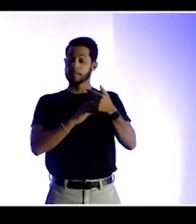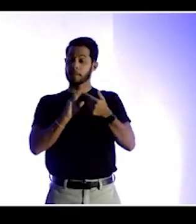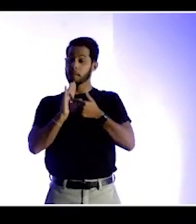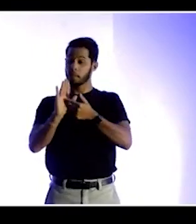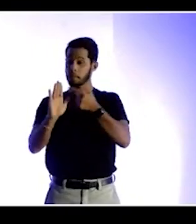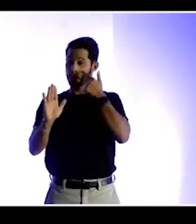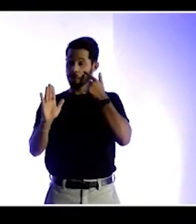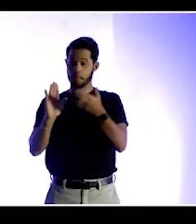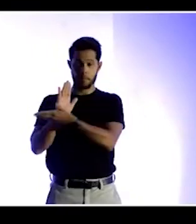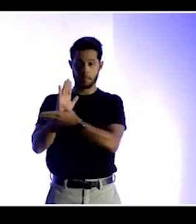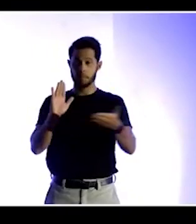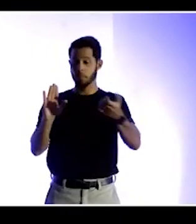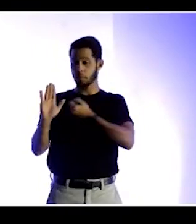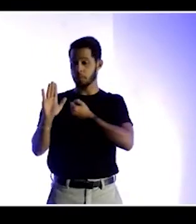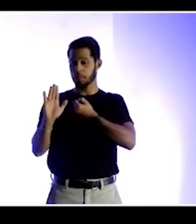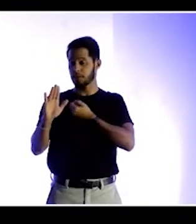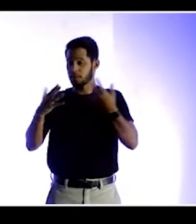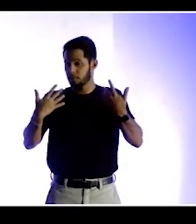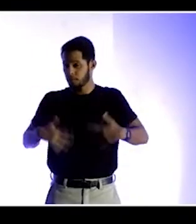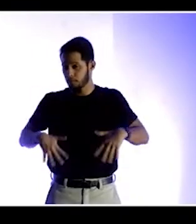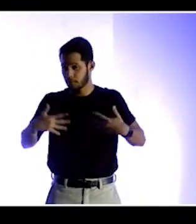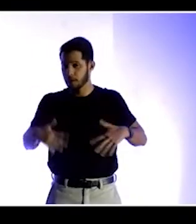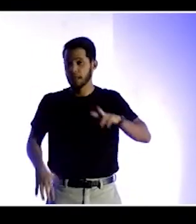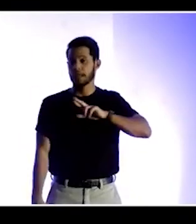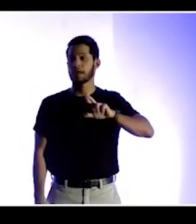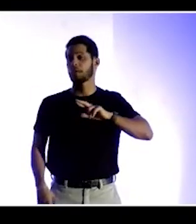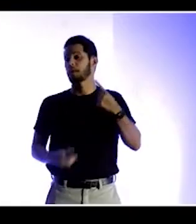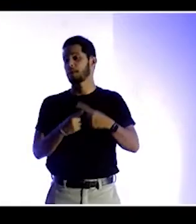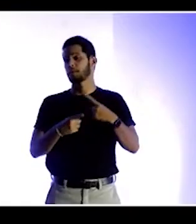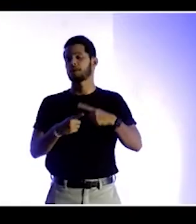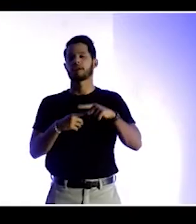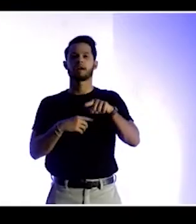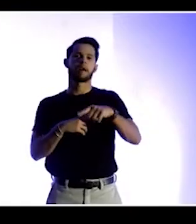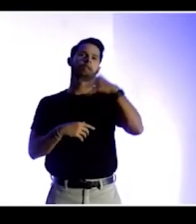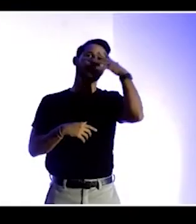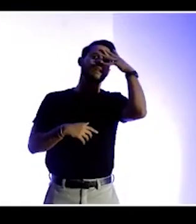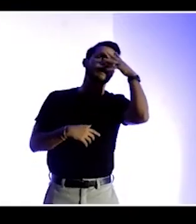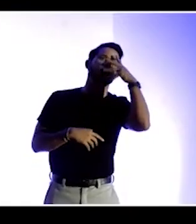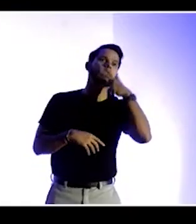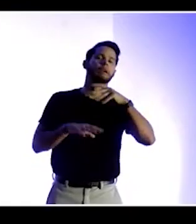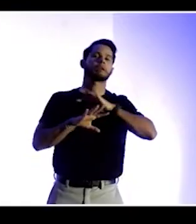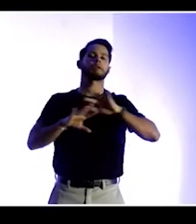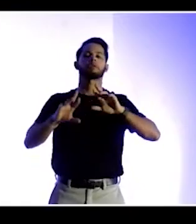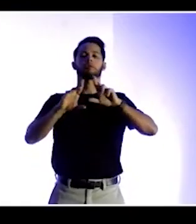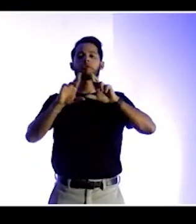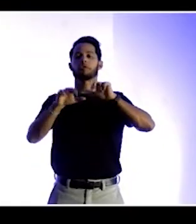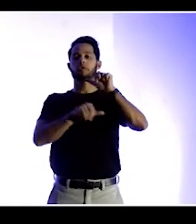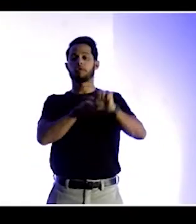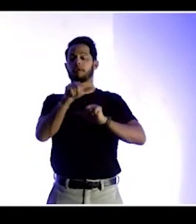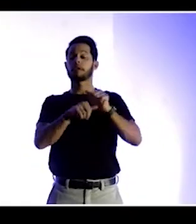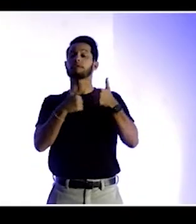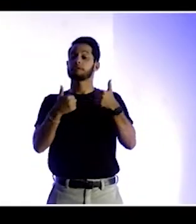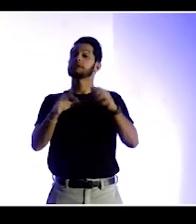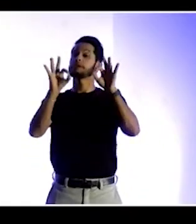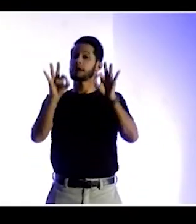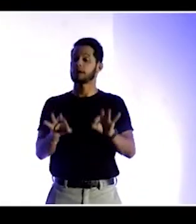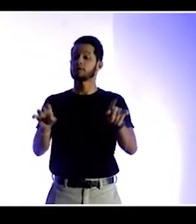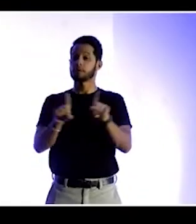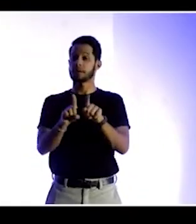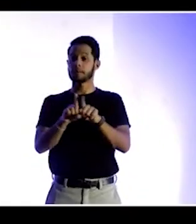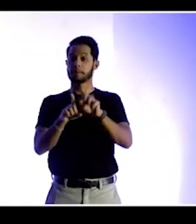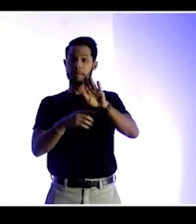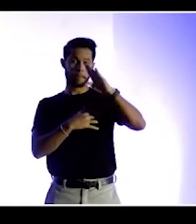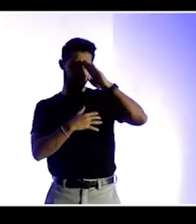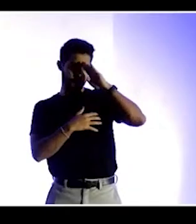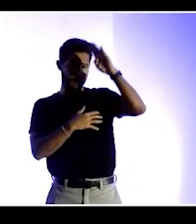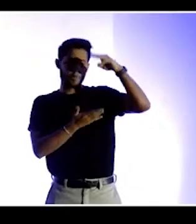e o motivo disso não é porque é uma fonte linda, maravilhosa, renovável e tal. Ela é tudo isso também, mas o motivo principal está